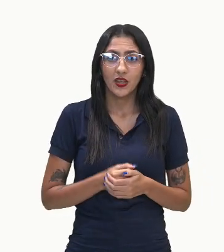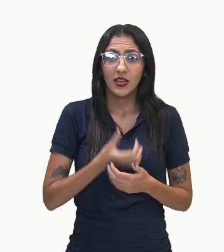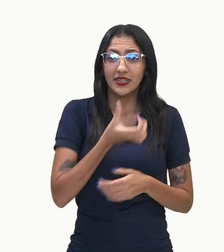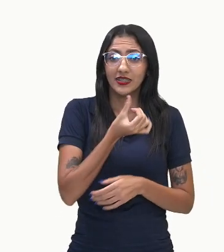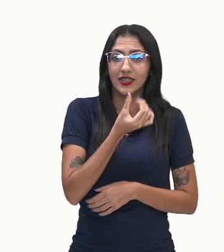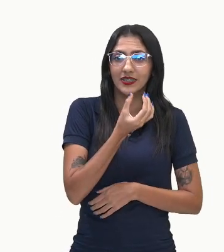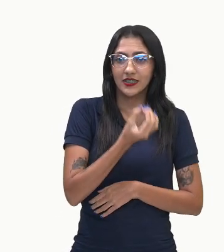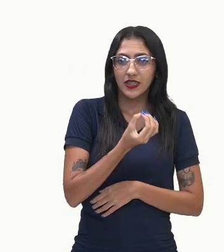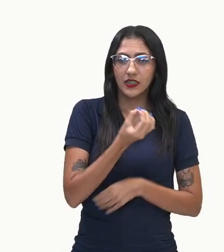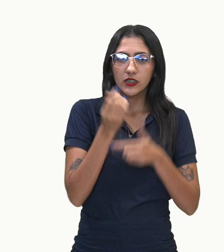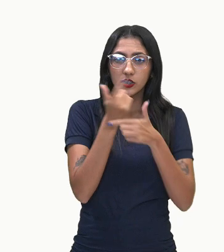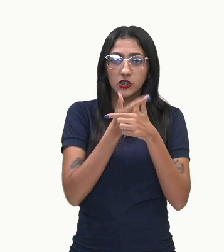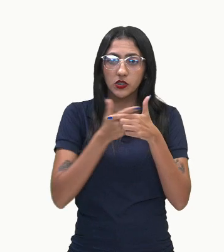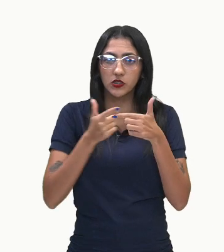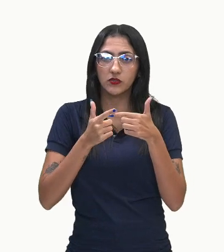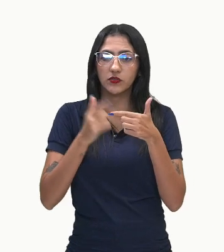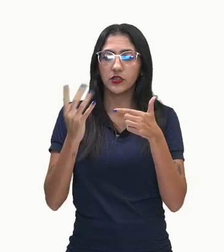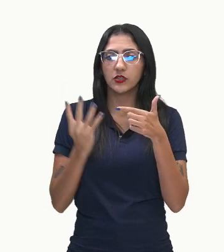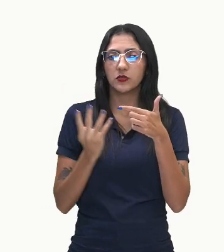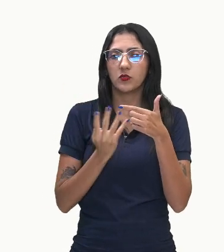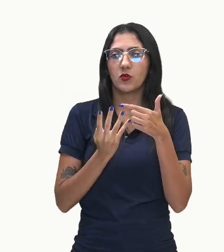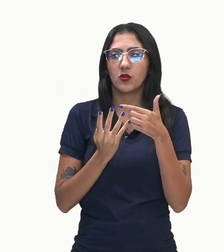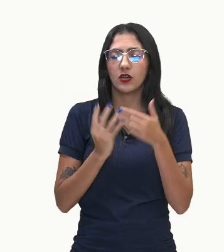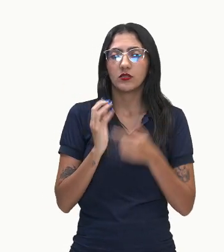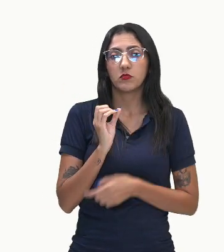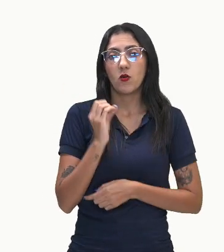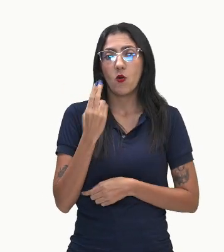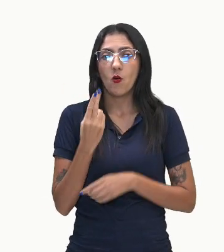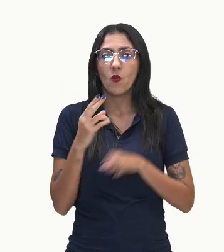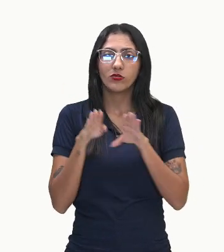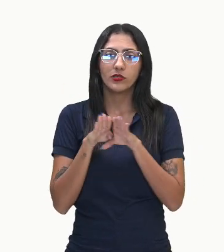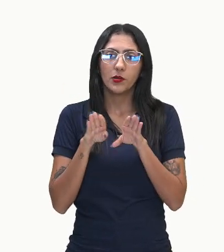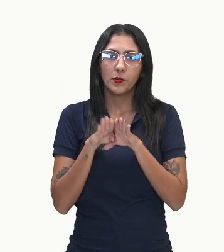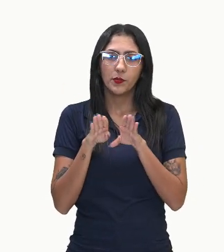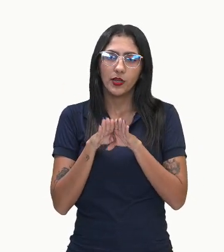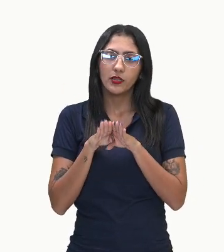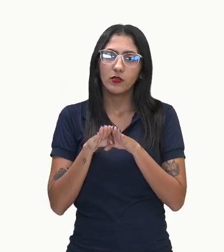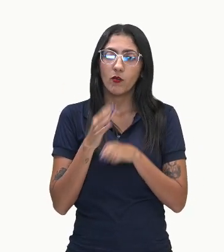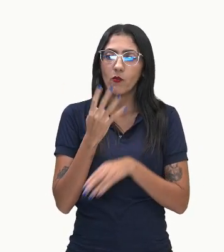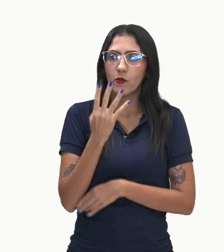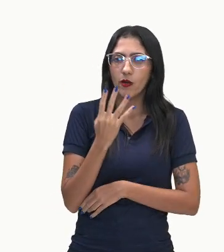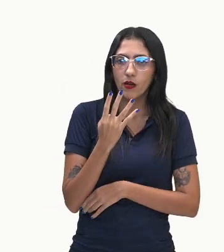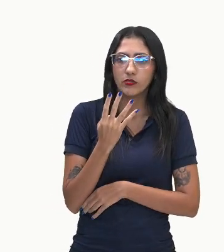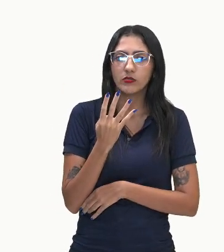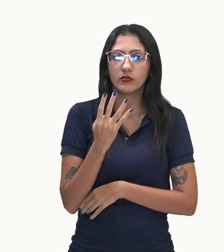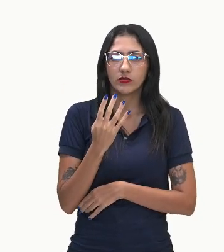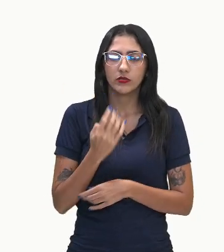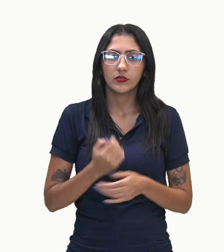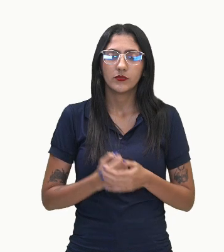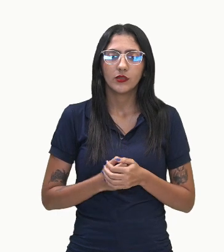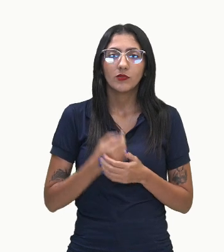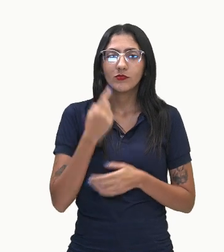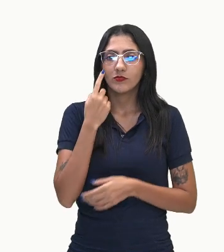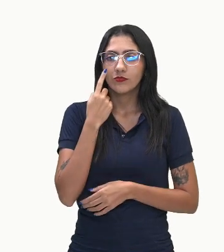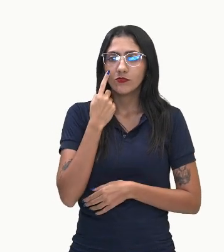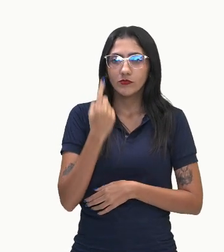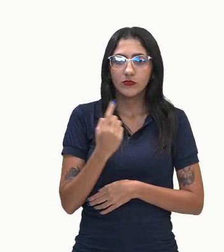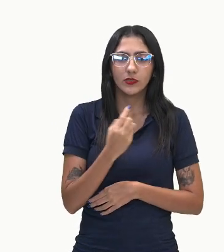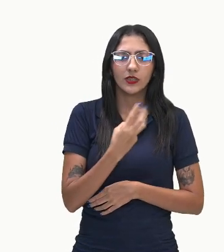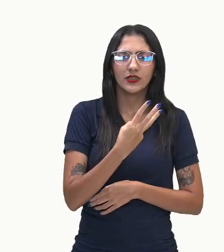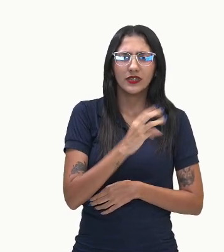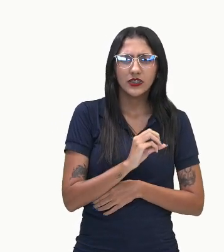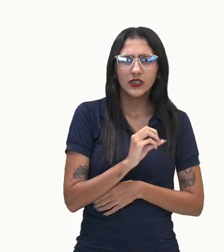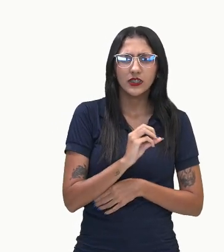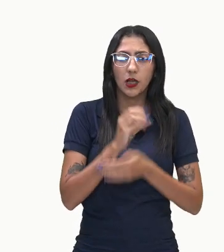60 por 4, ou então usar a regra. Será a metade da metade. Então, a metade é 30 e a metade da metade